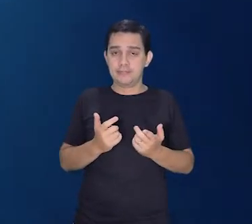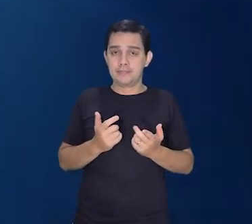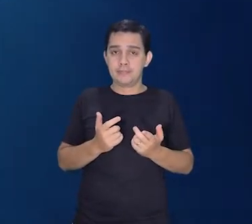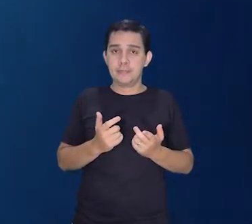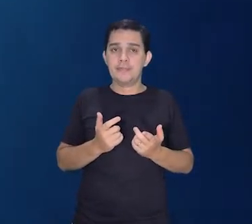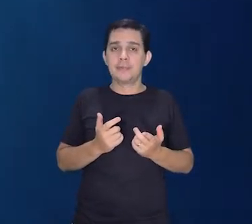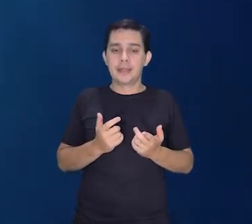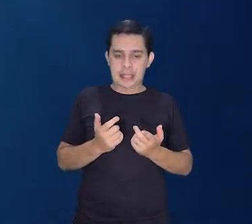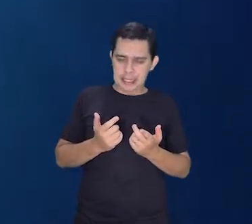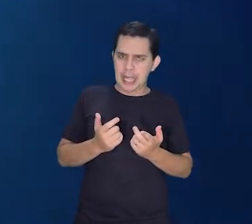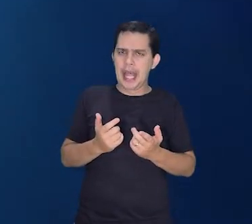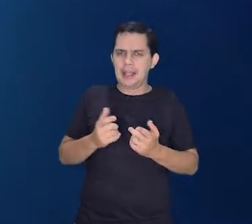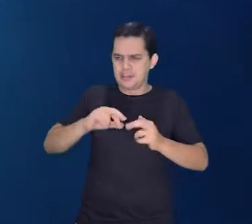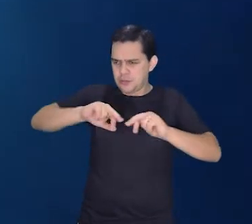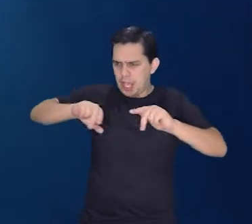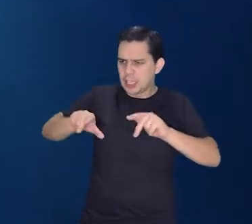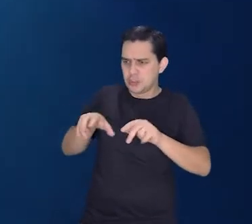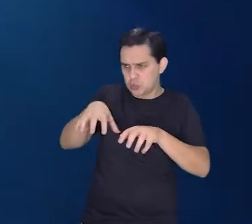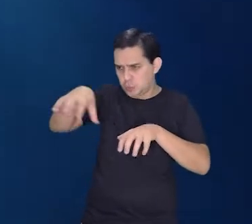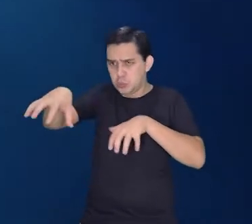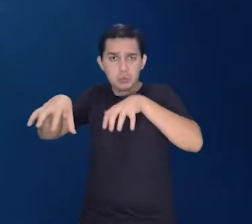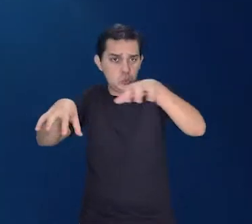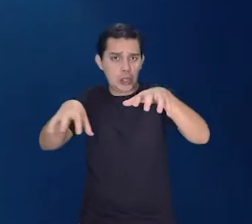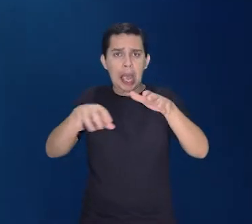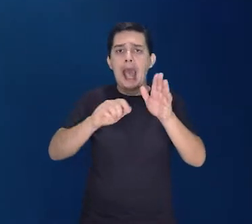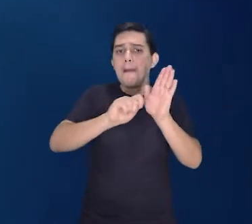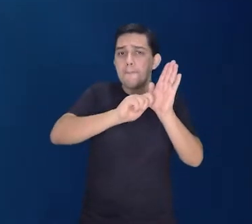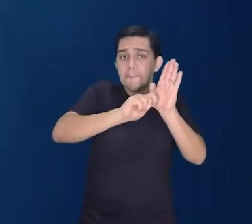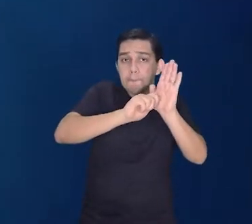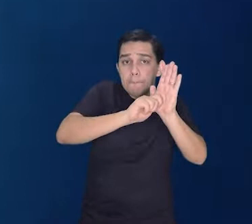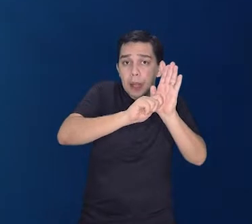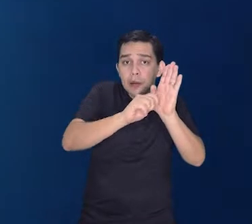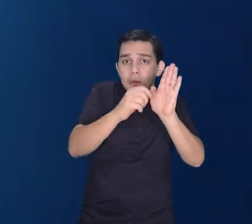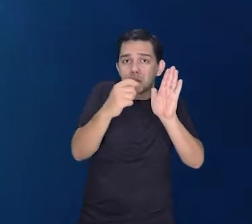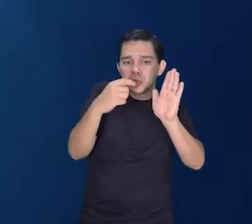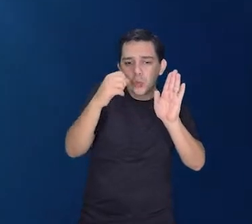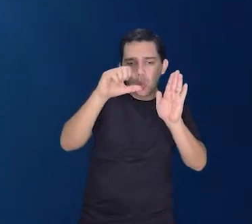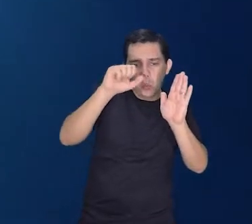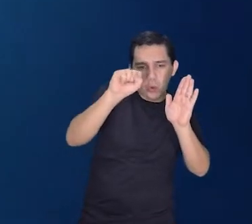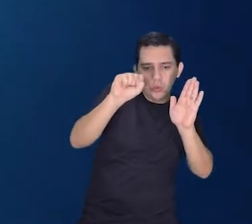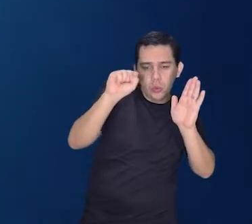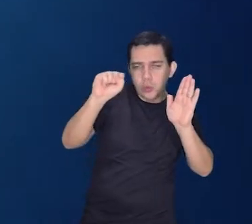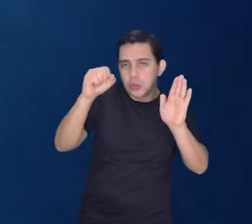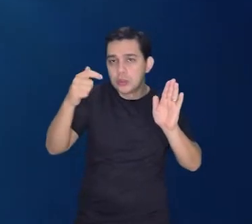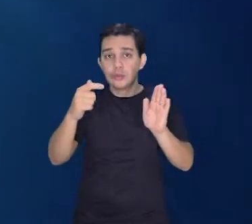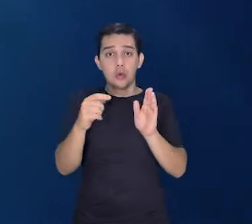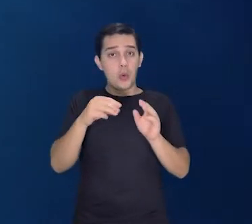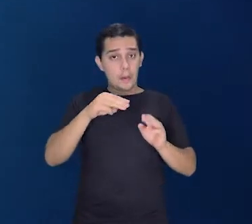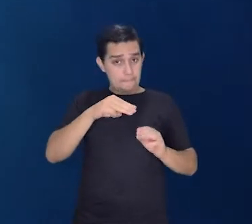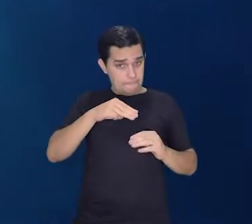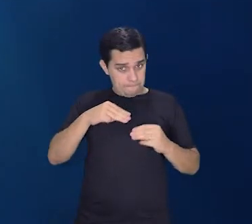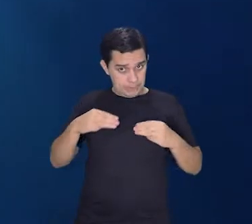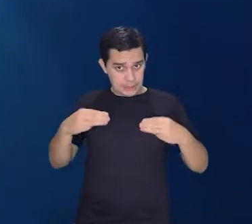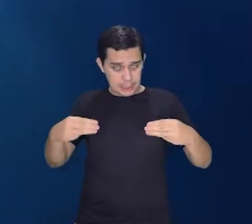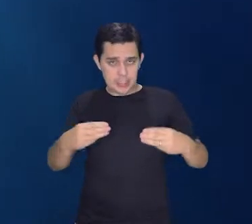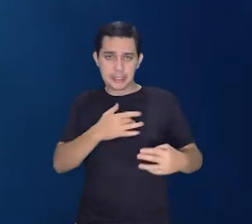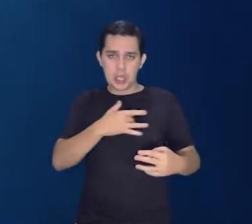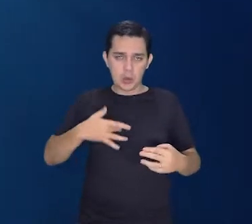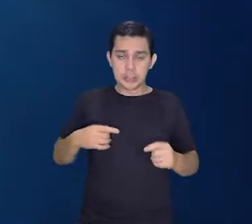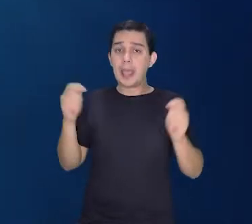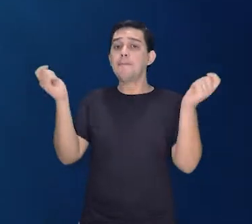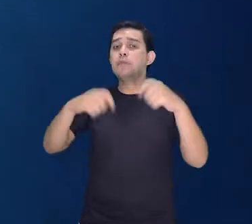pela Portaria de Potabilidade da Água, Portaria número 888 de 2021, do Ministério da Saúde, que prevê a